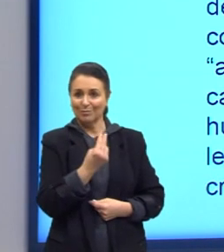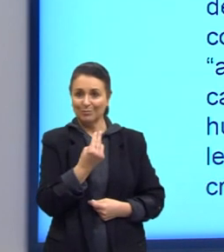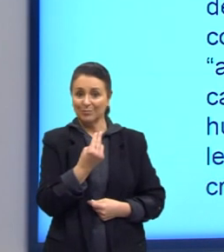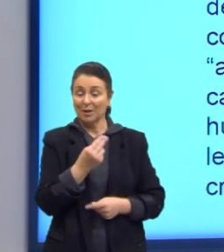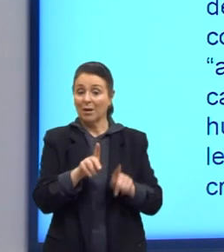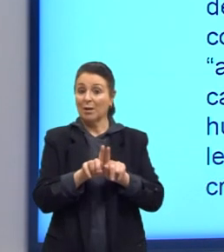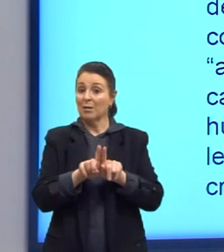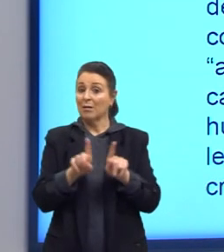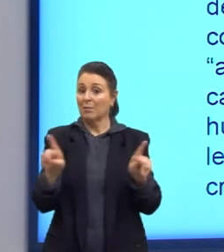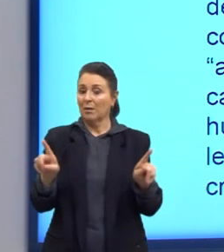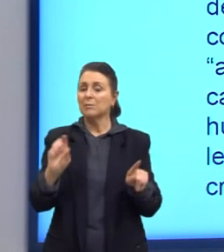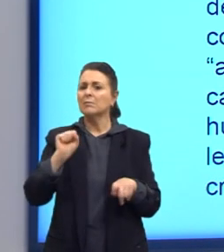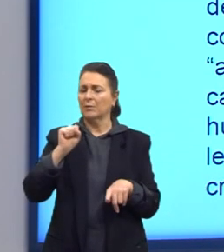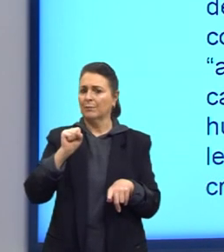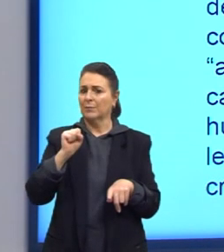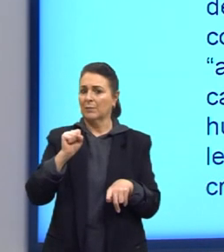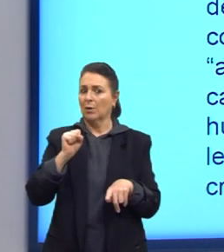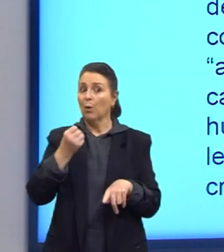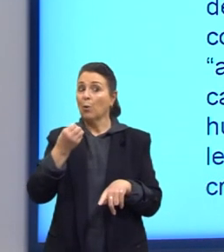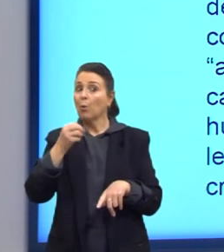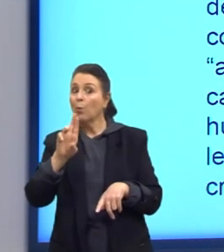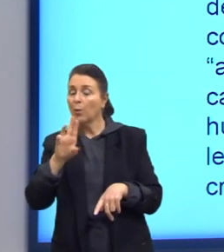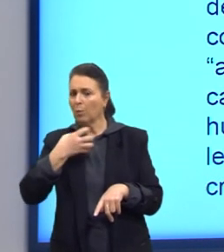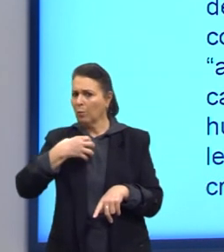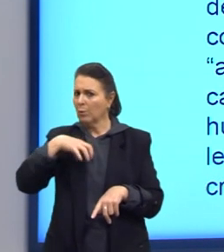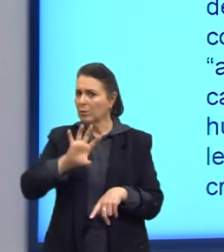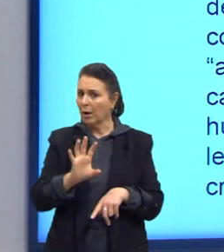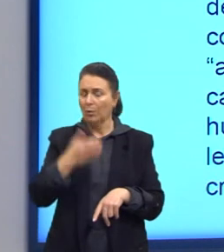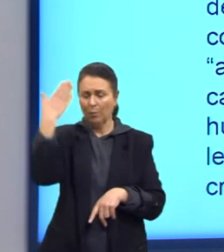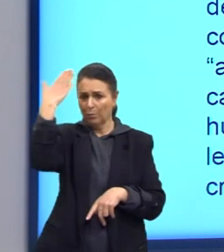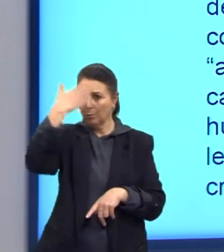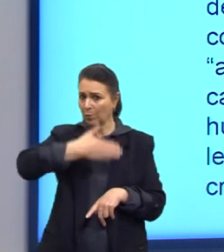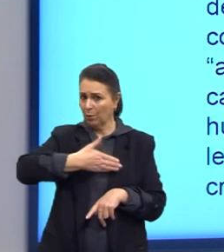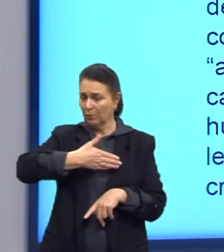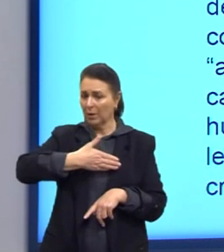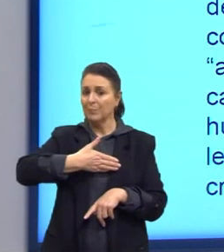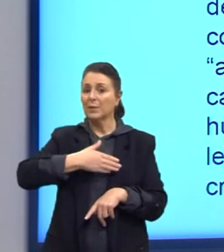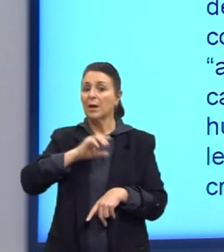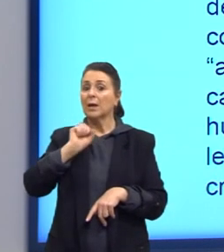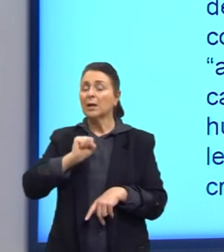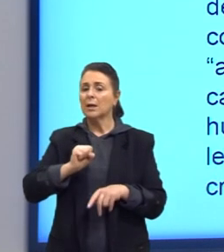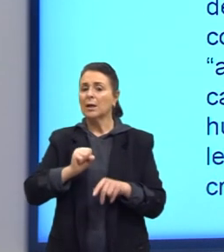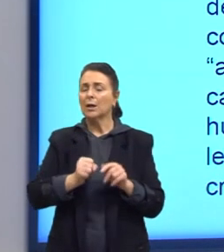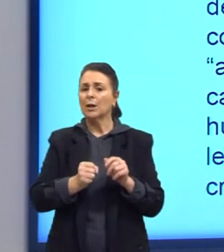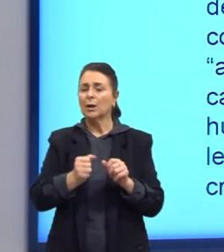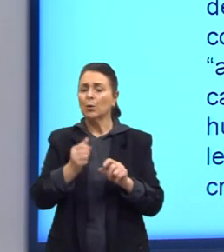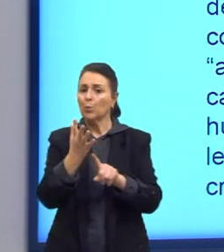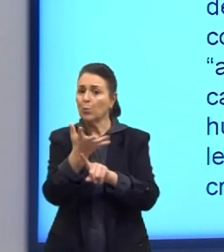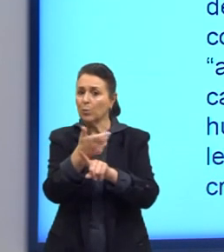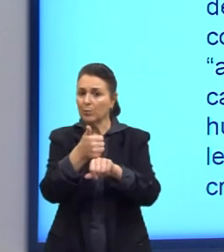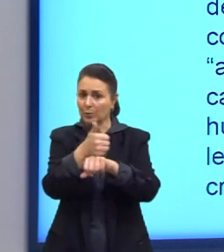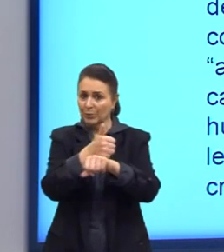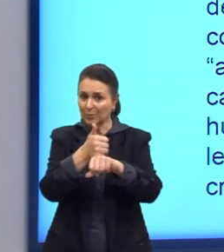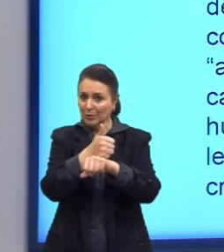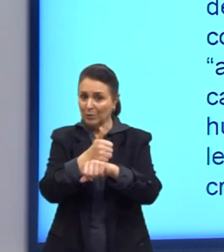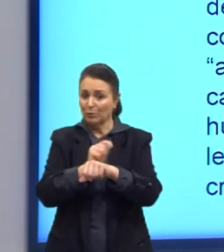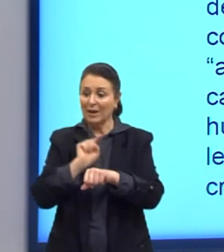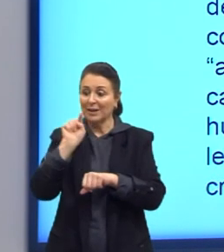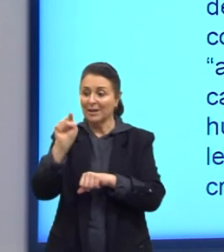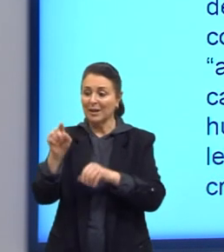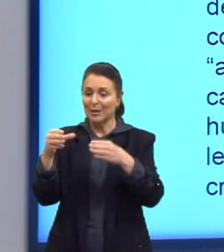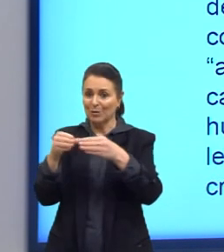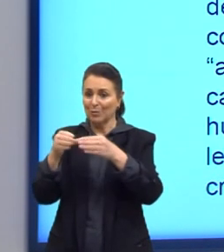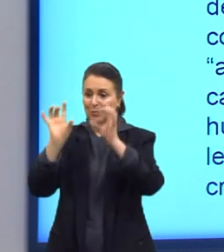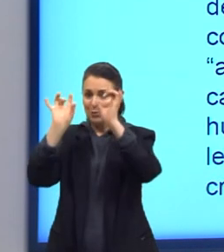porém sim pelo contrário se comprova que os artistas foram os neandertalenses